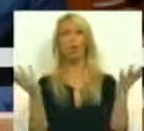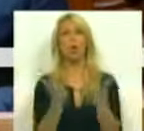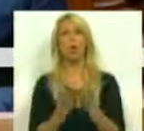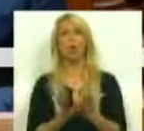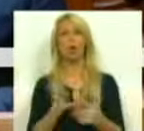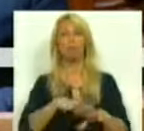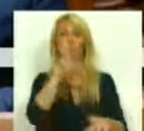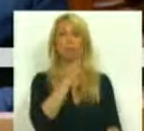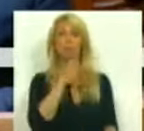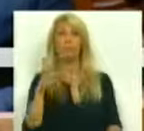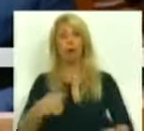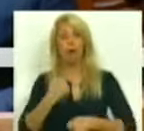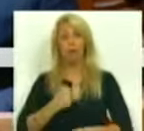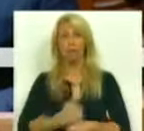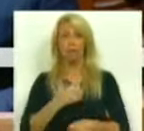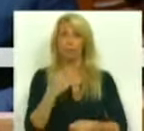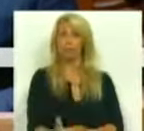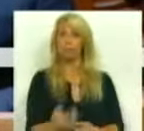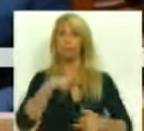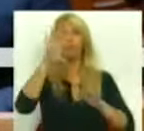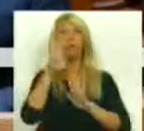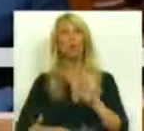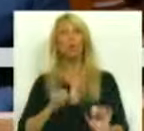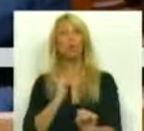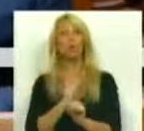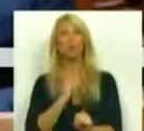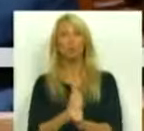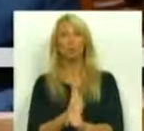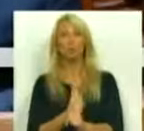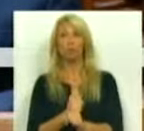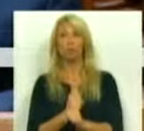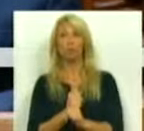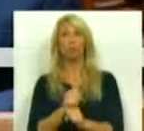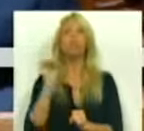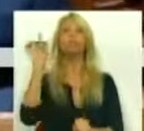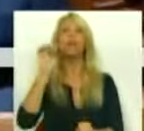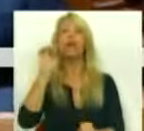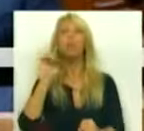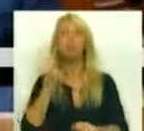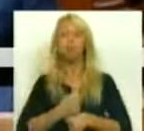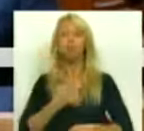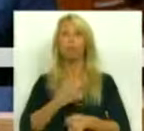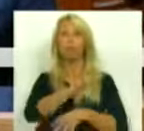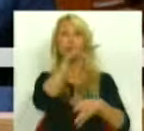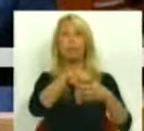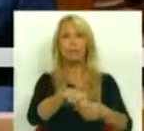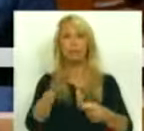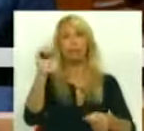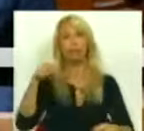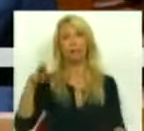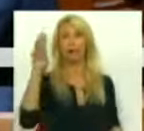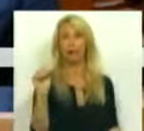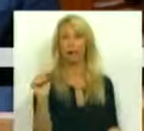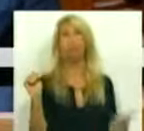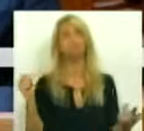sobre o exercício profissional e as condições de trabalho destes importantes profissionais do Serviço Nacional de Saúde. Foi